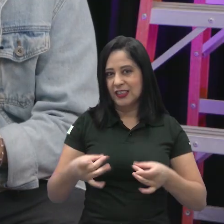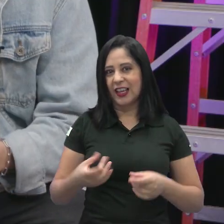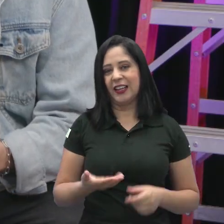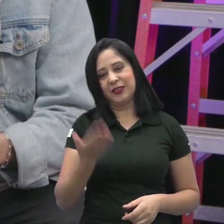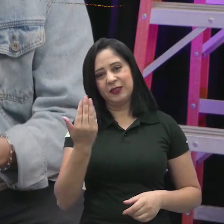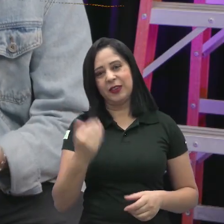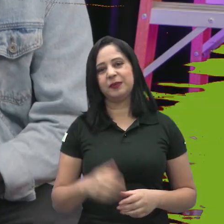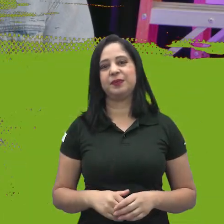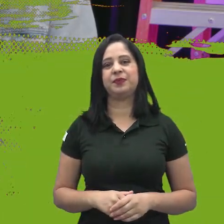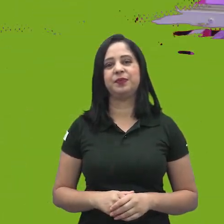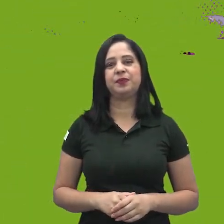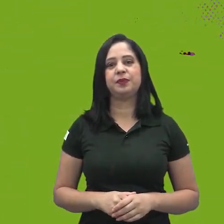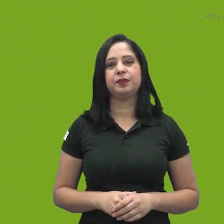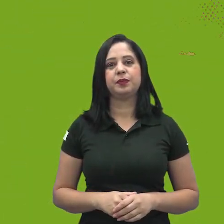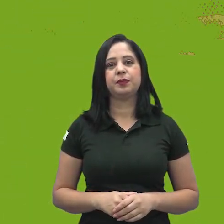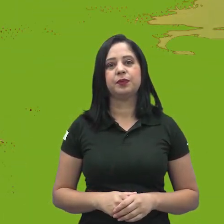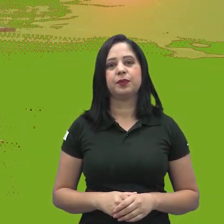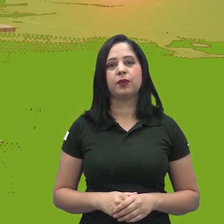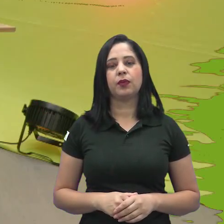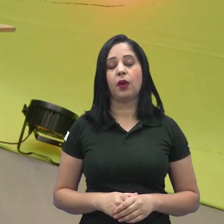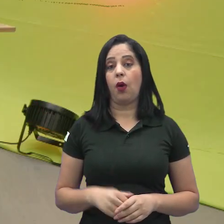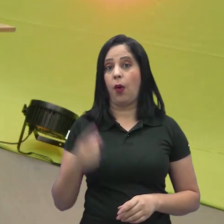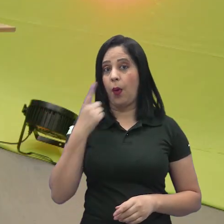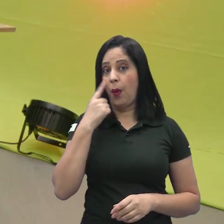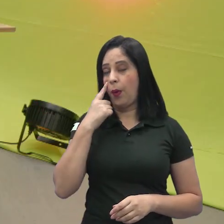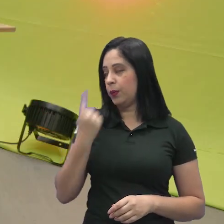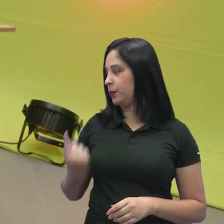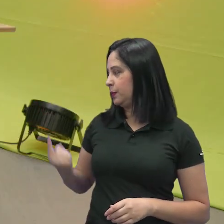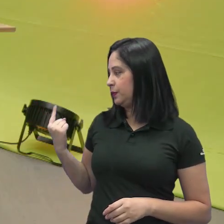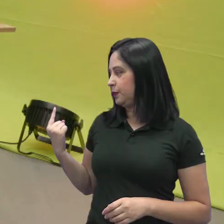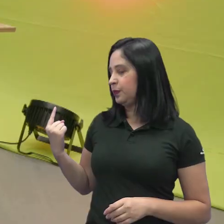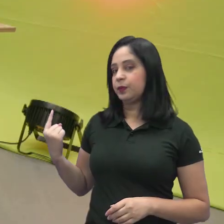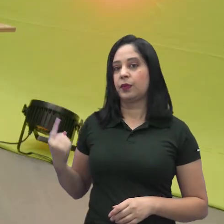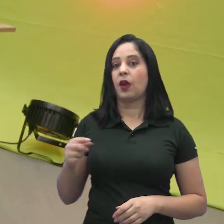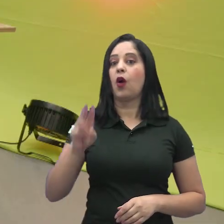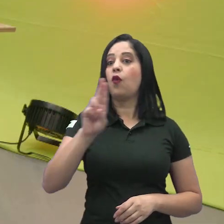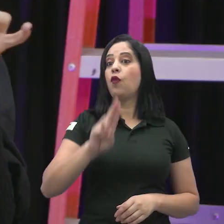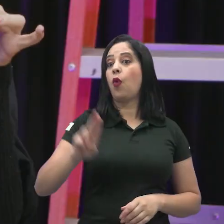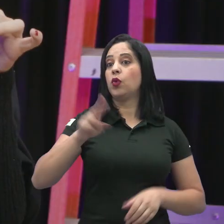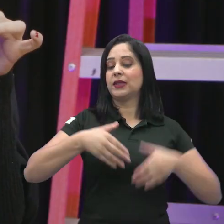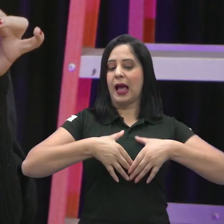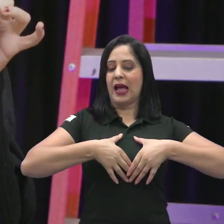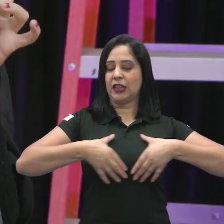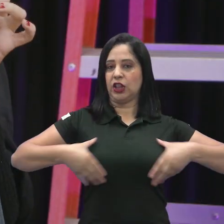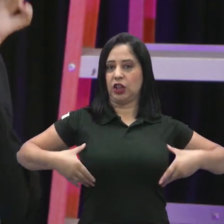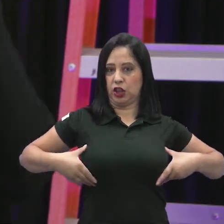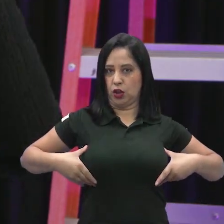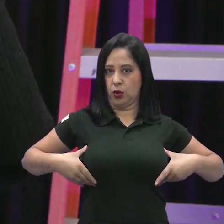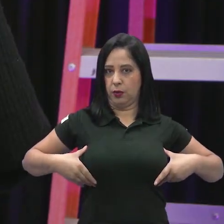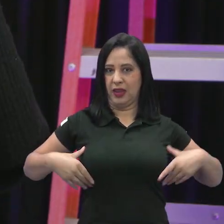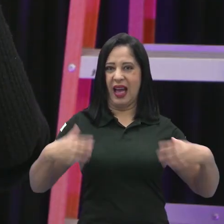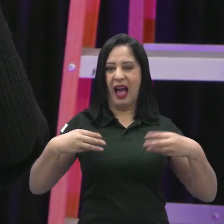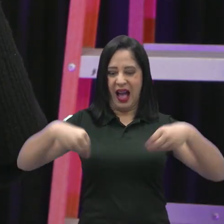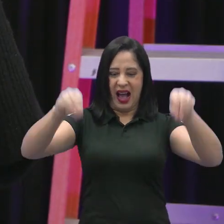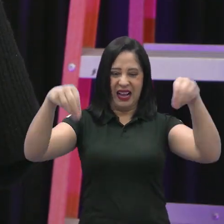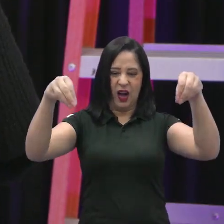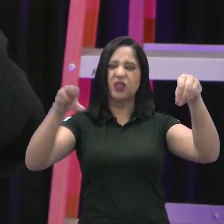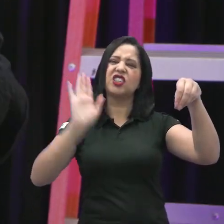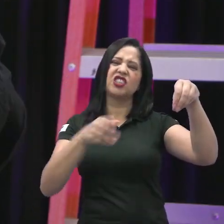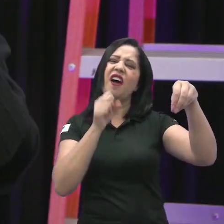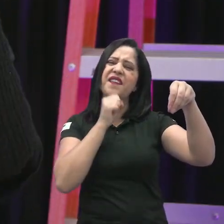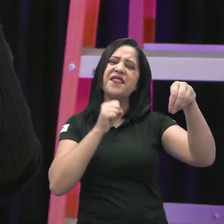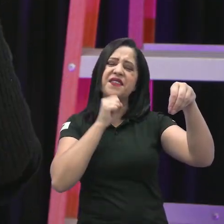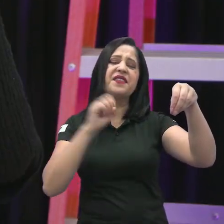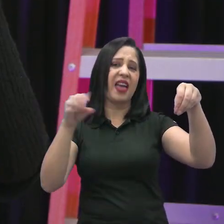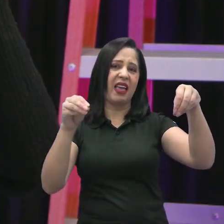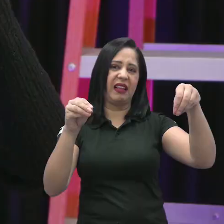pra gente conferir. Vamos ver. Eu trouxe aqui para vocês hoje a ideia de um top que vai ser feito a partir de uma calça jeans que eu não uso mais.